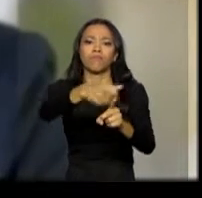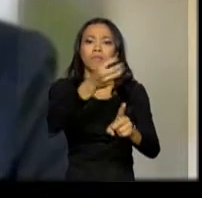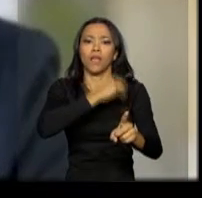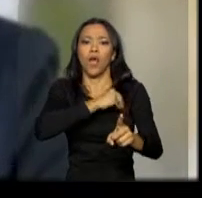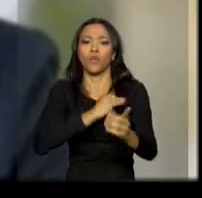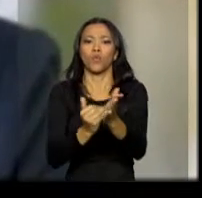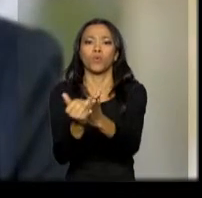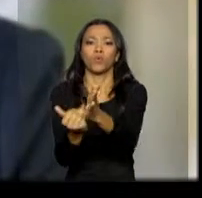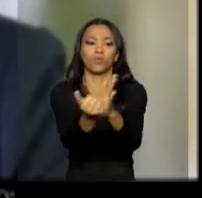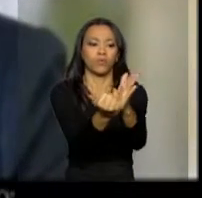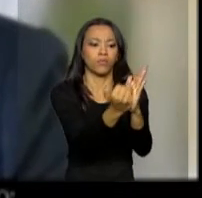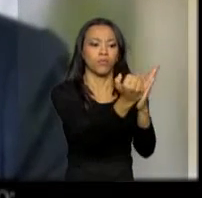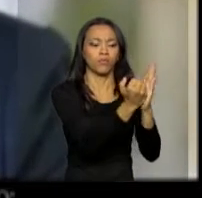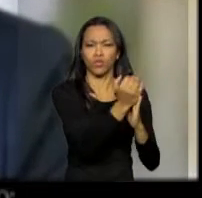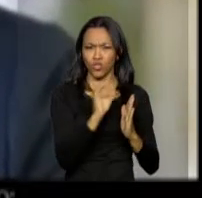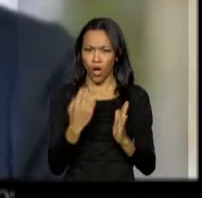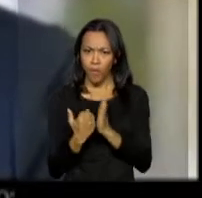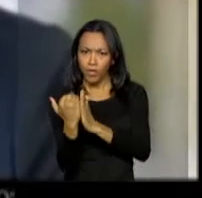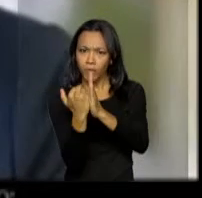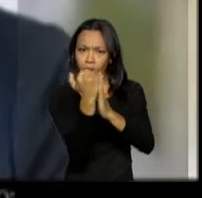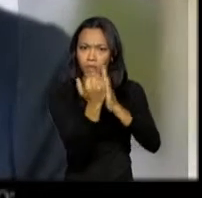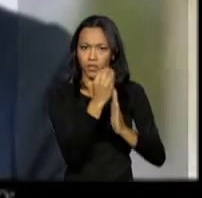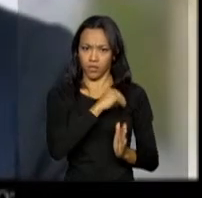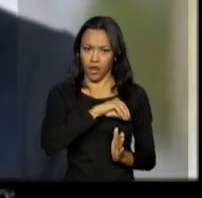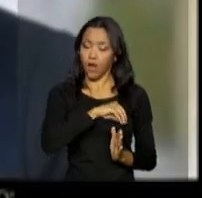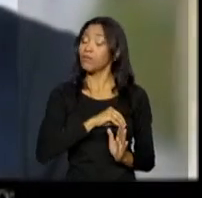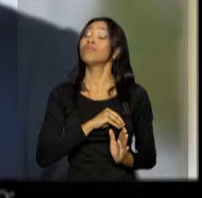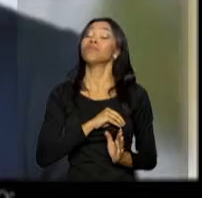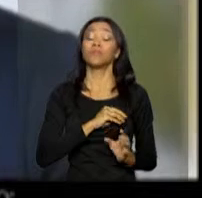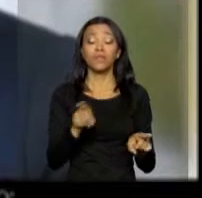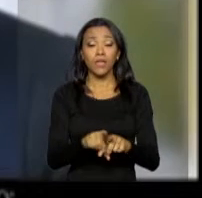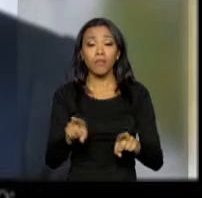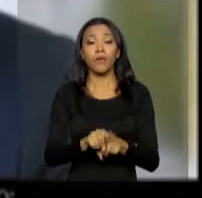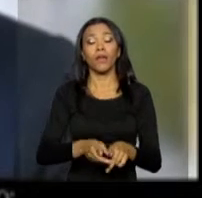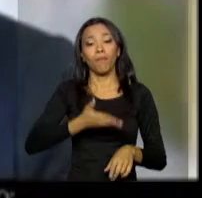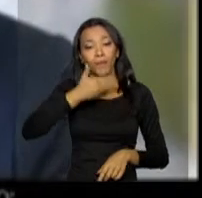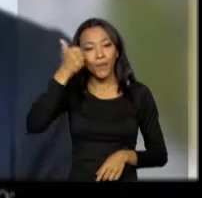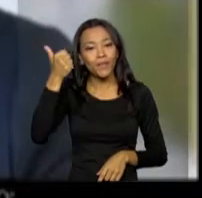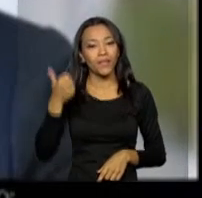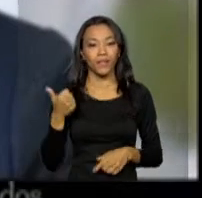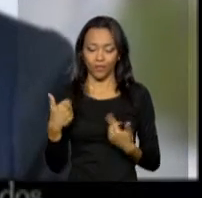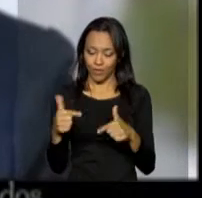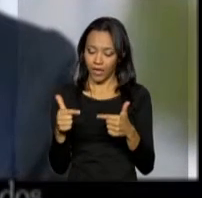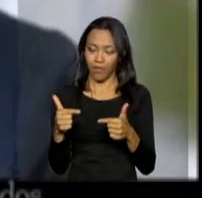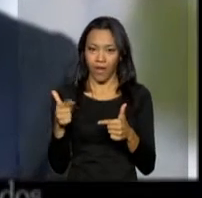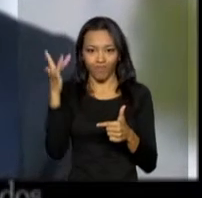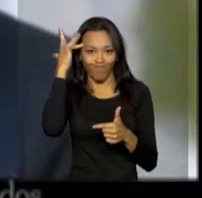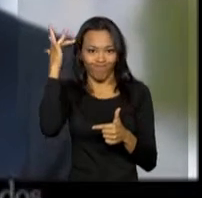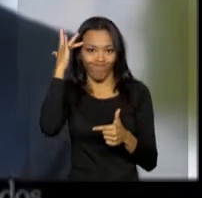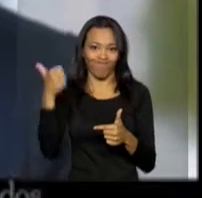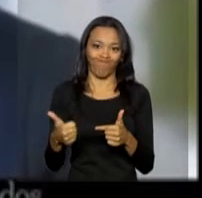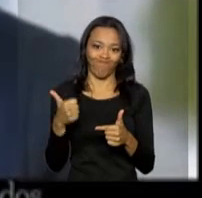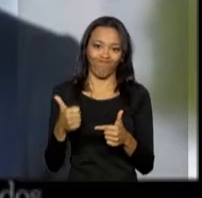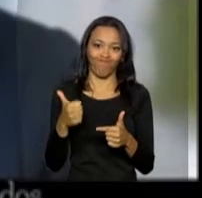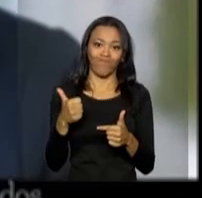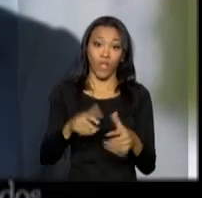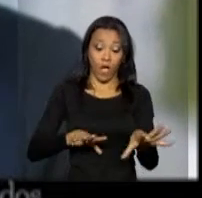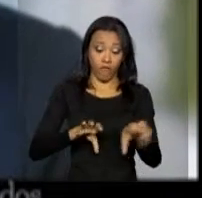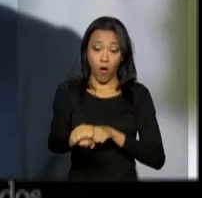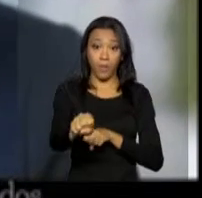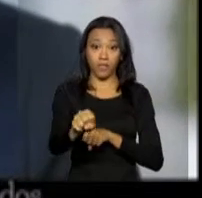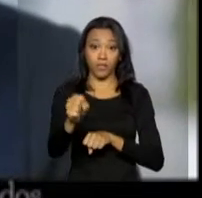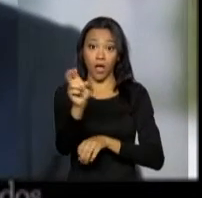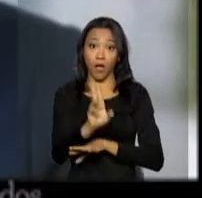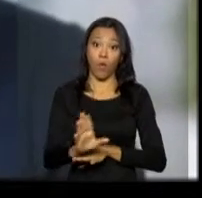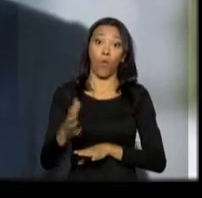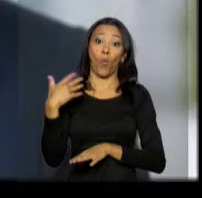Não houve apenas aumento, mas também melhoria na qualidade do emprego. Cresceram os níveis de escolaridade